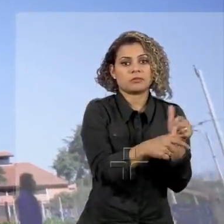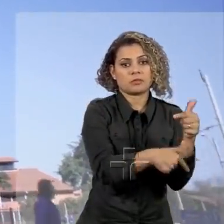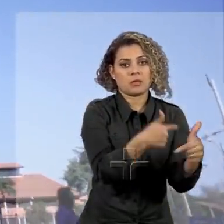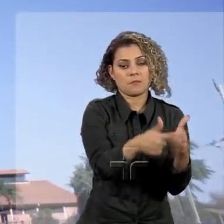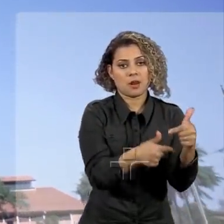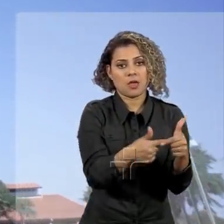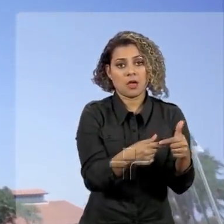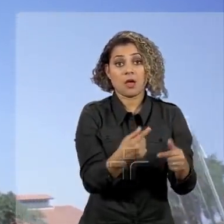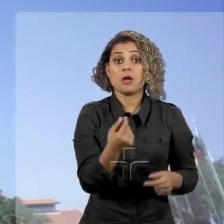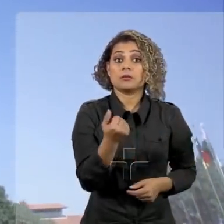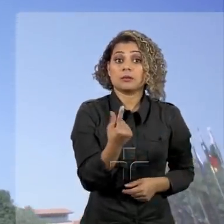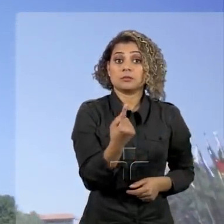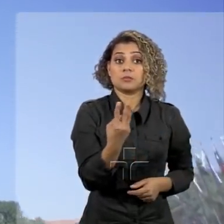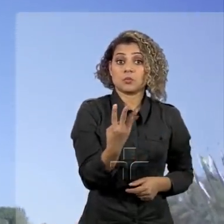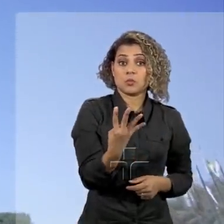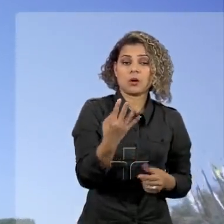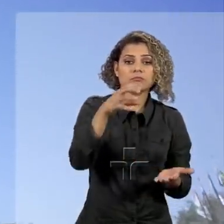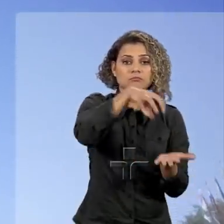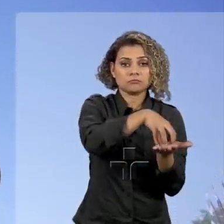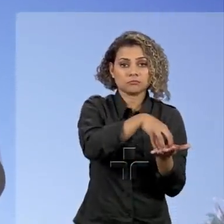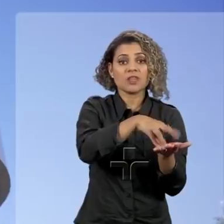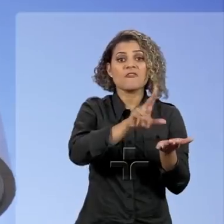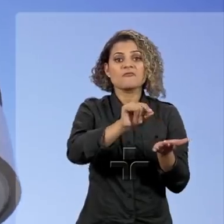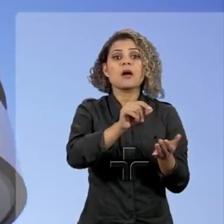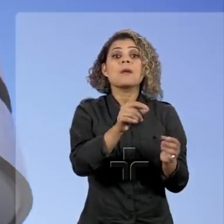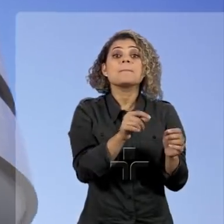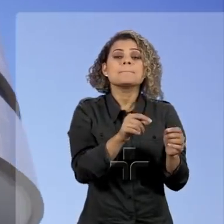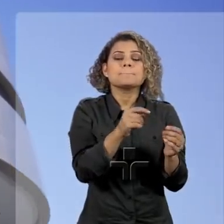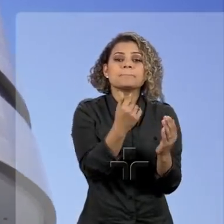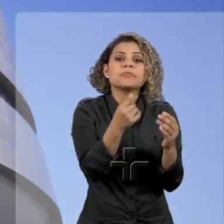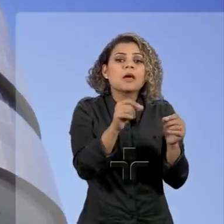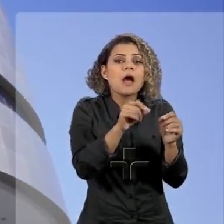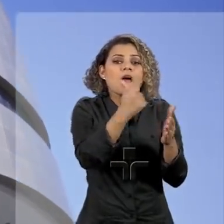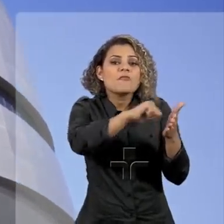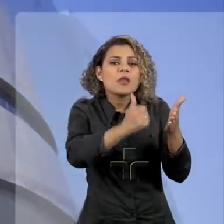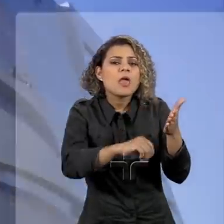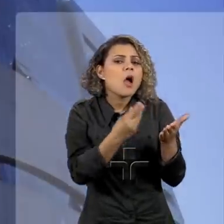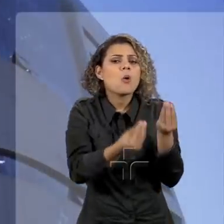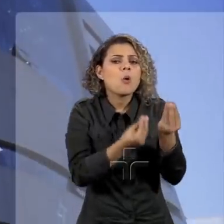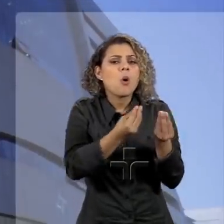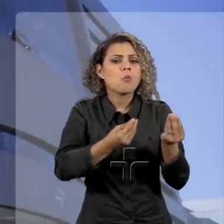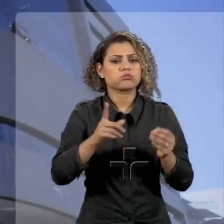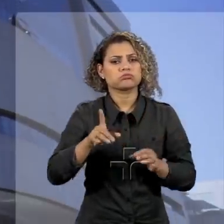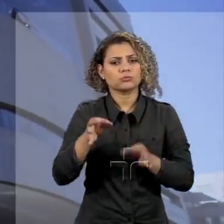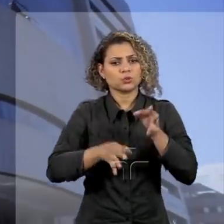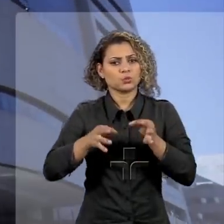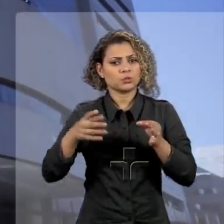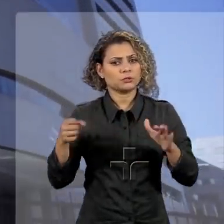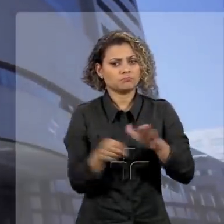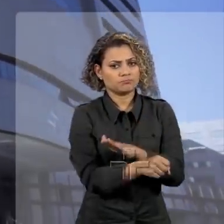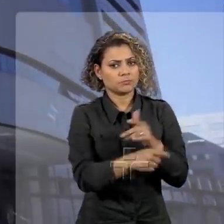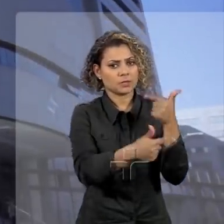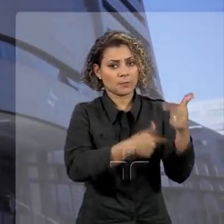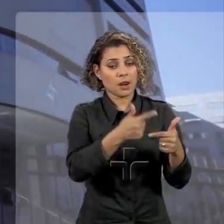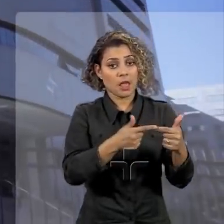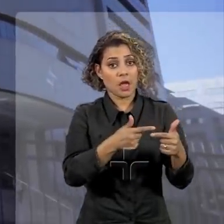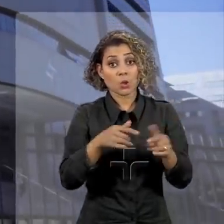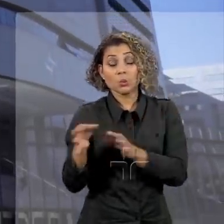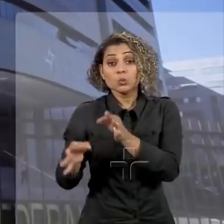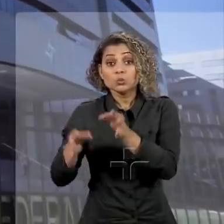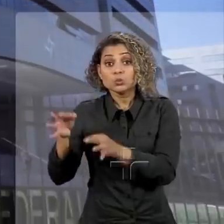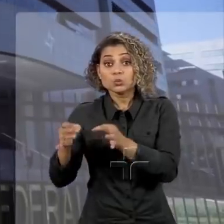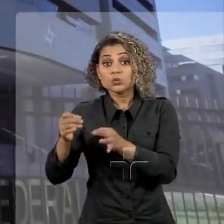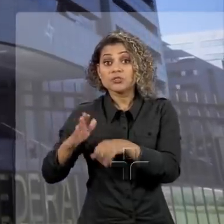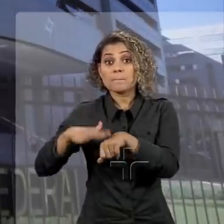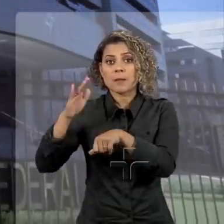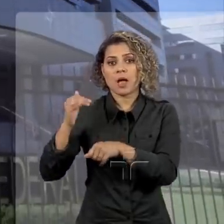4ª Região vai abrir um processo para juízes da região sul. Entre os interessados, o juiz que tiver mais tempo de magistratura deve